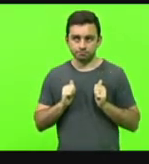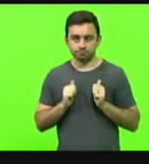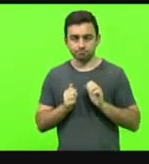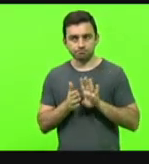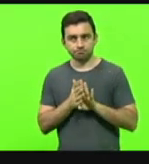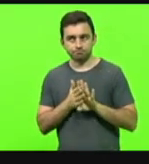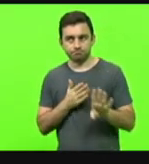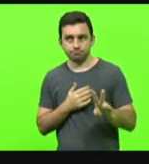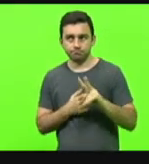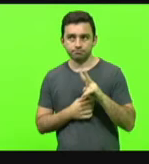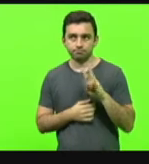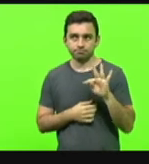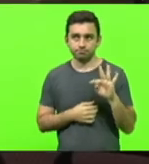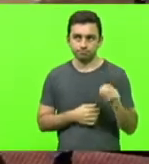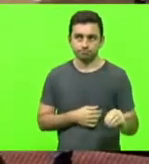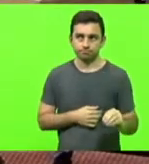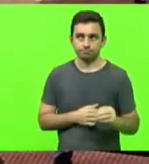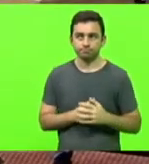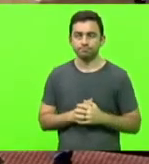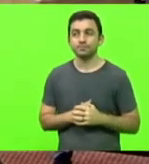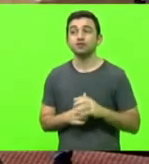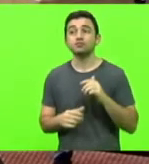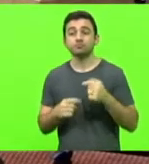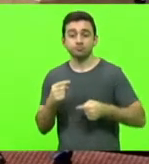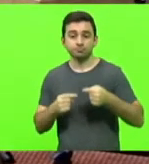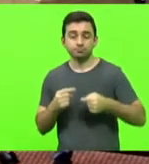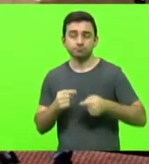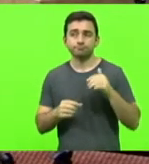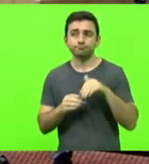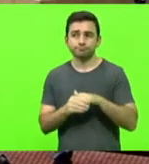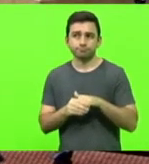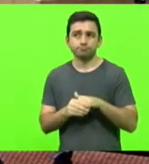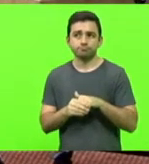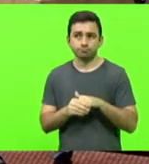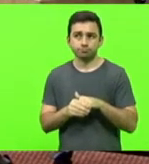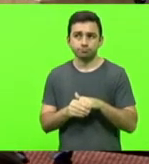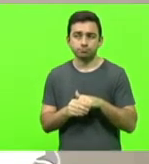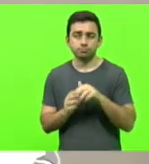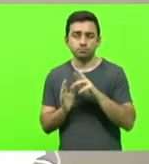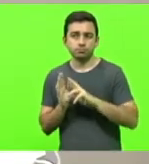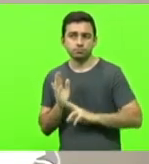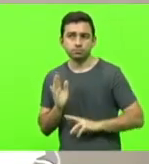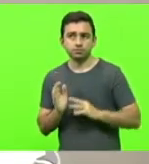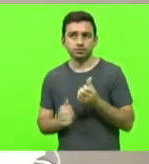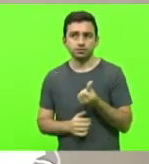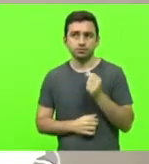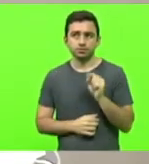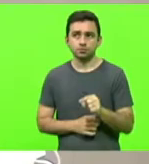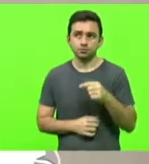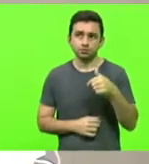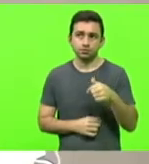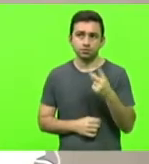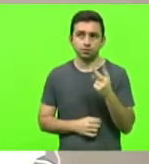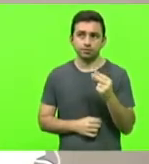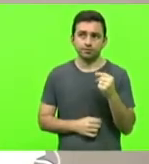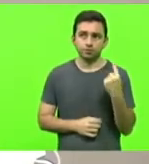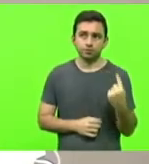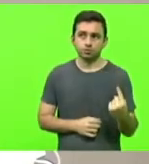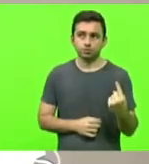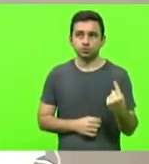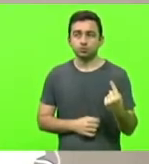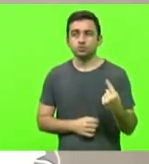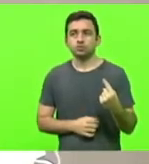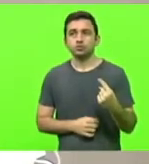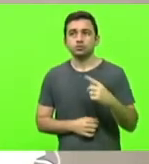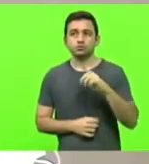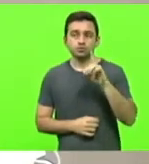o veto. Discussão e votação em turno único do projeto de resolução 6.7/2021, autor Mesa, diretora desta